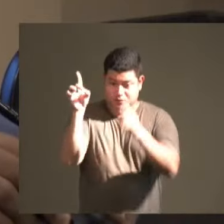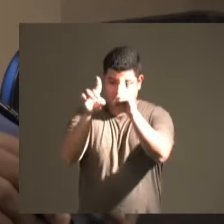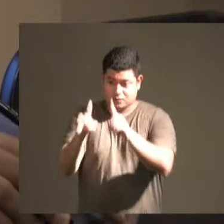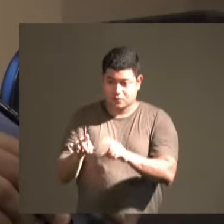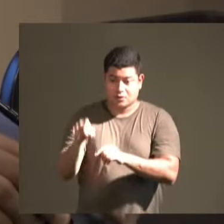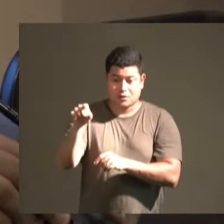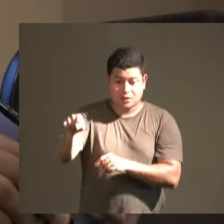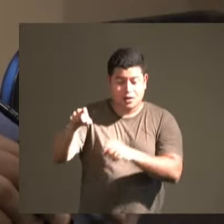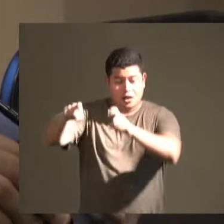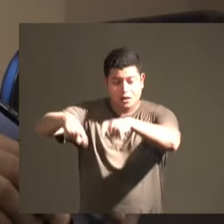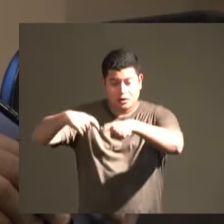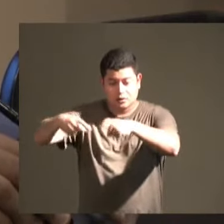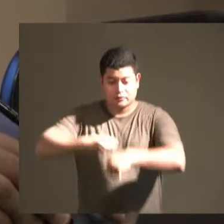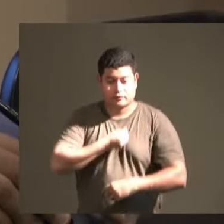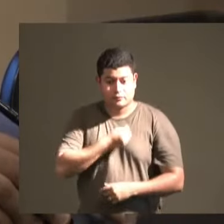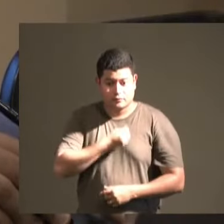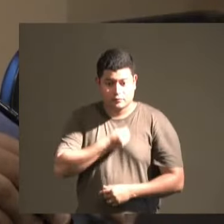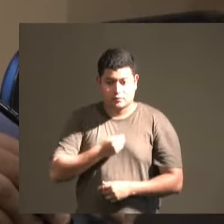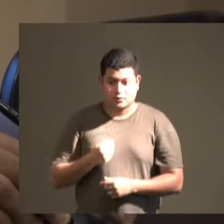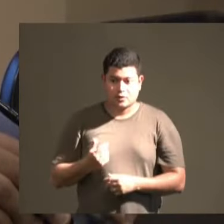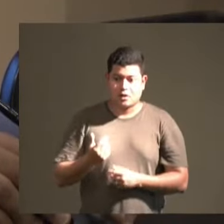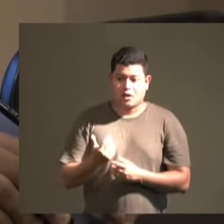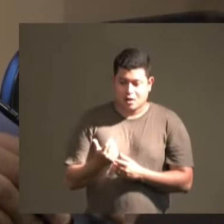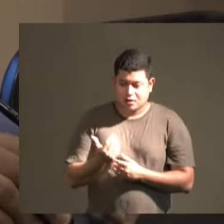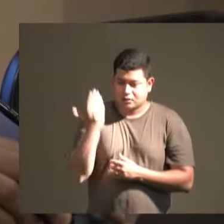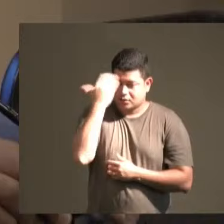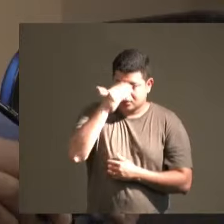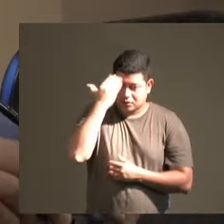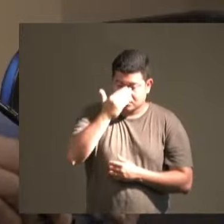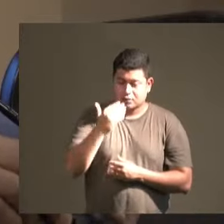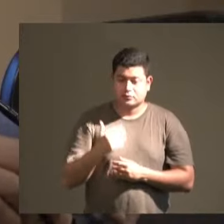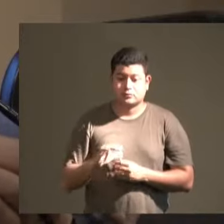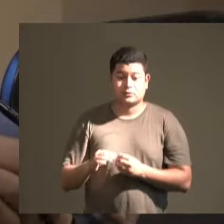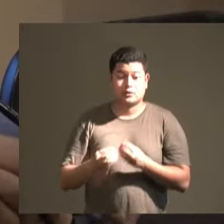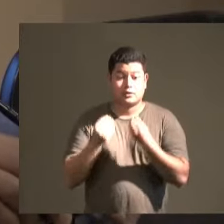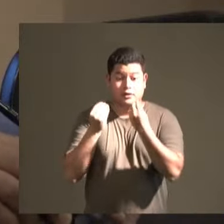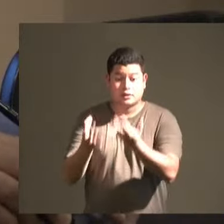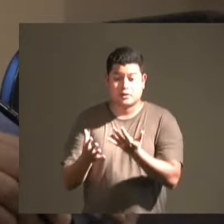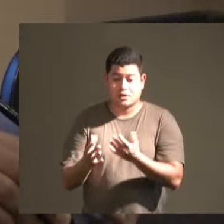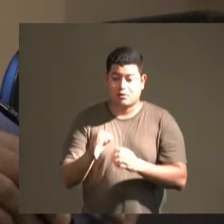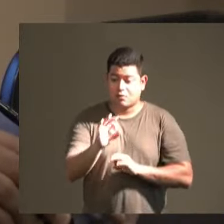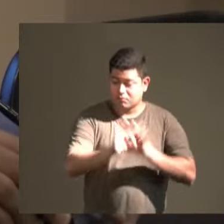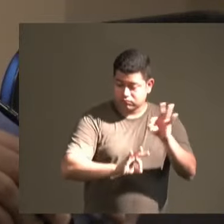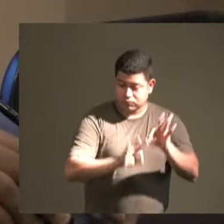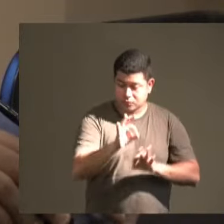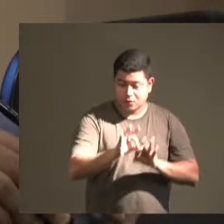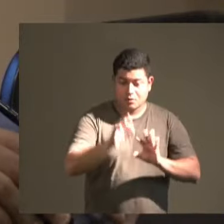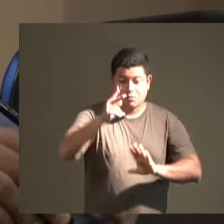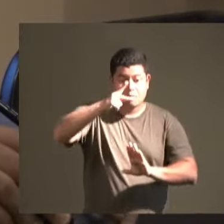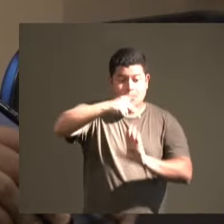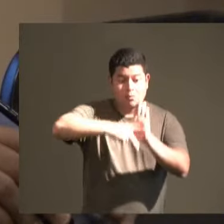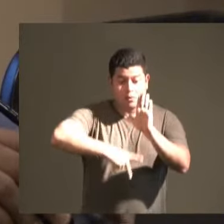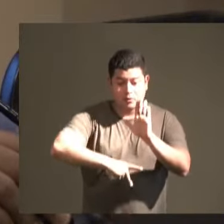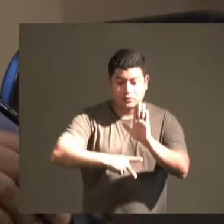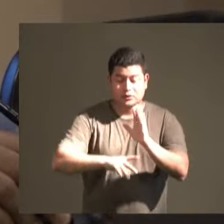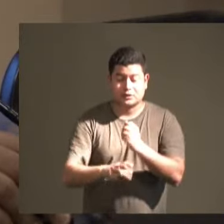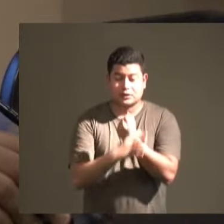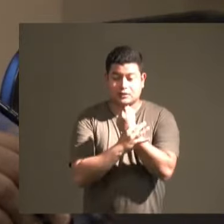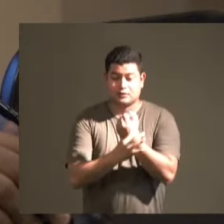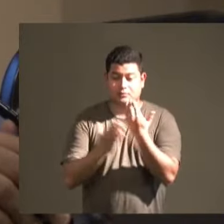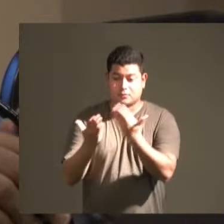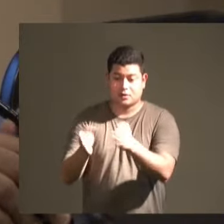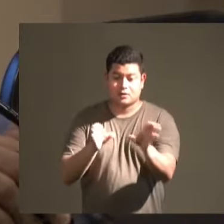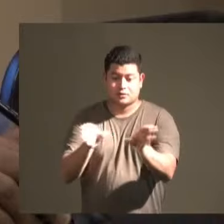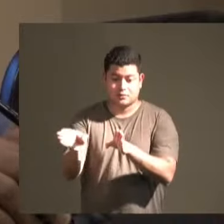daí, a gente começar a desenhar ações que possam garantir a essas pessoas acesso a políticas lá no campo. Tá? Então, vamos ver se a